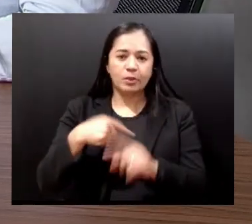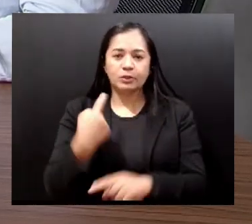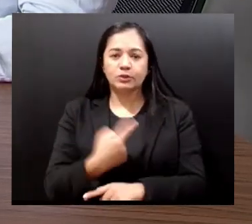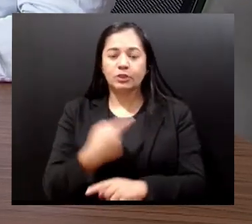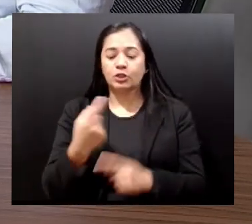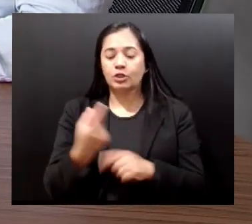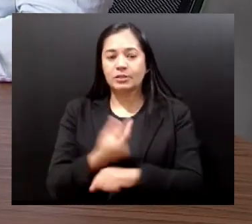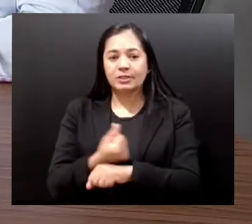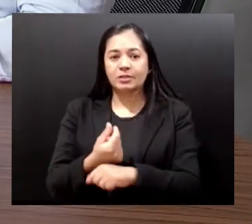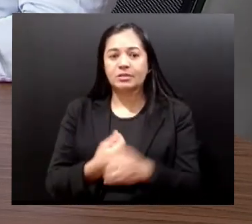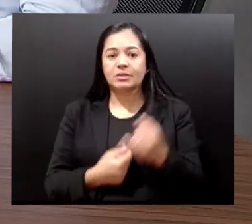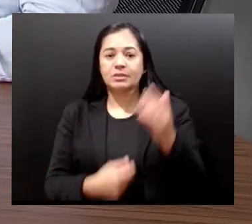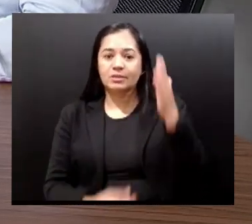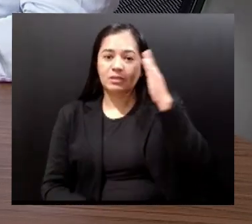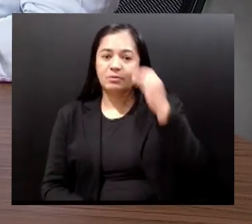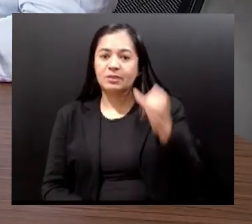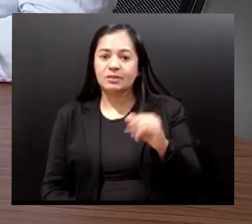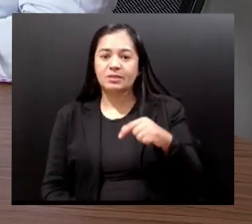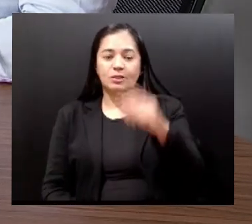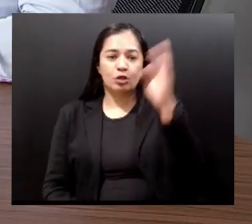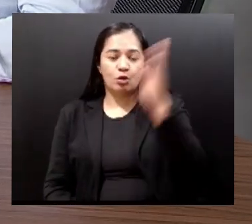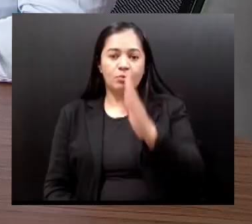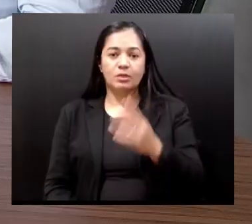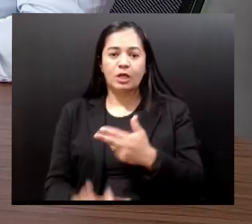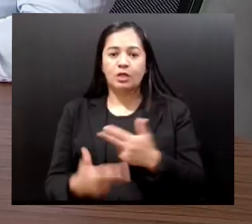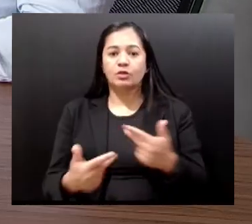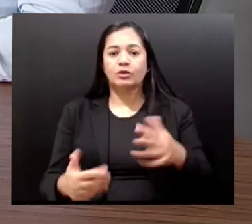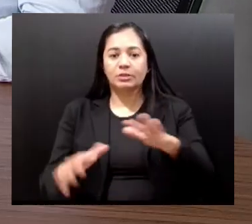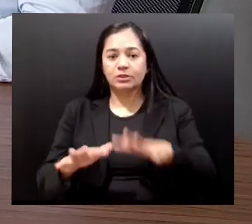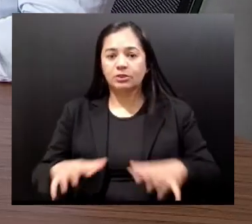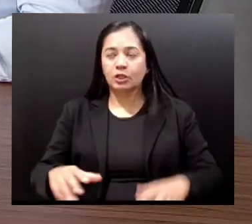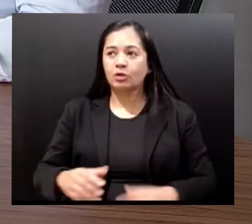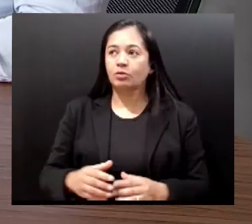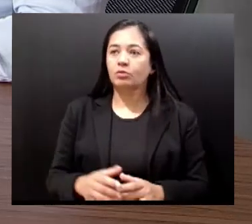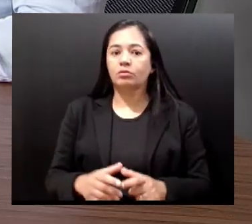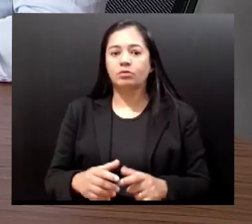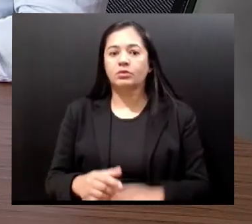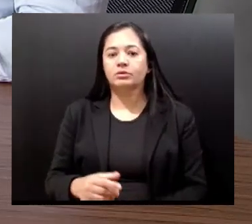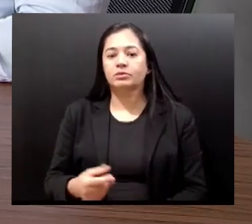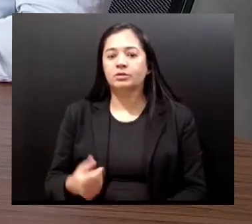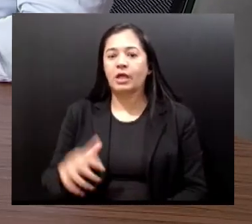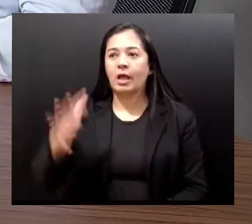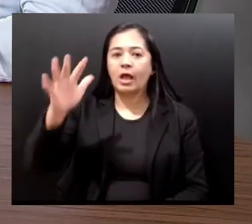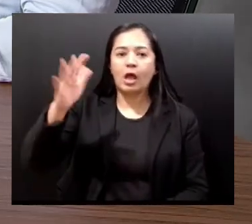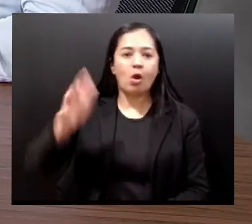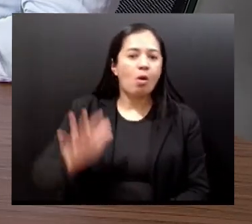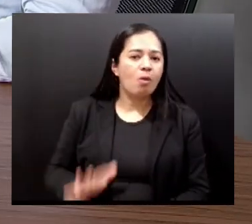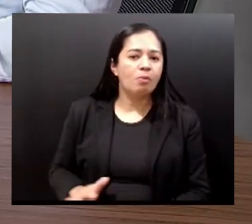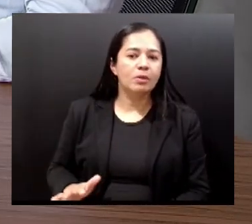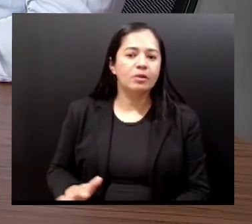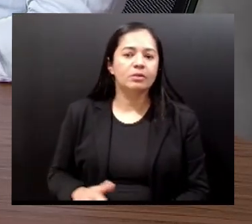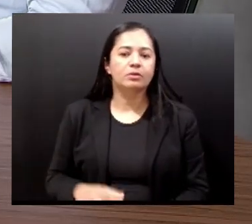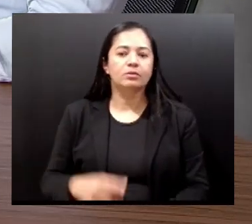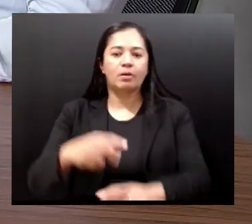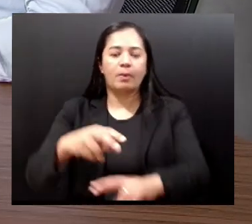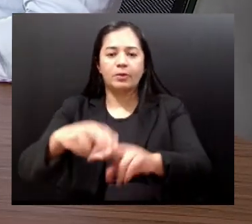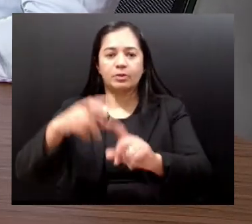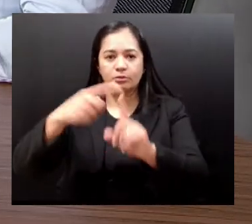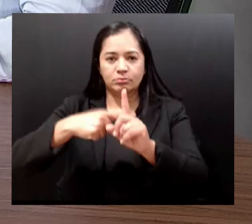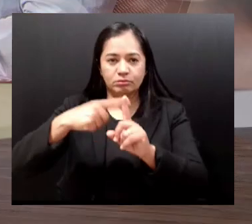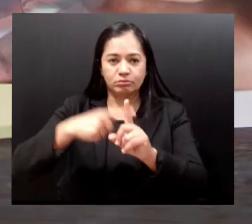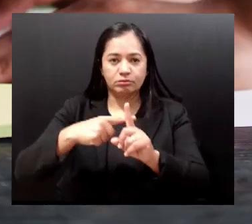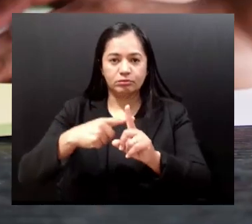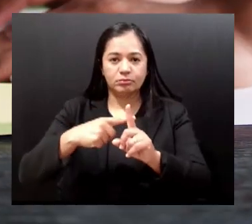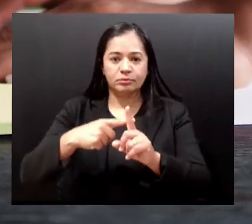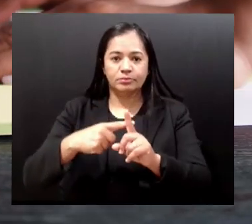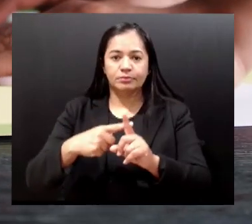país as coisas em geral estão subindo ou está baixando o preço. E quando eu tenho esse termômetro para nós, então, ou seja, ele não é tão